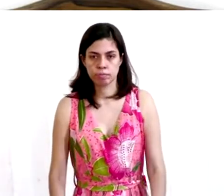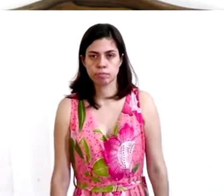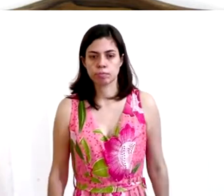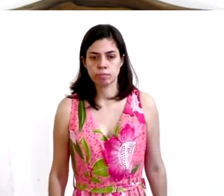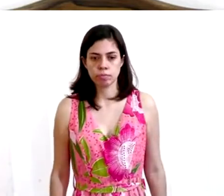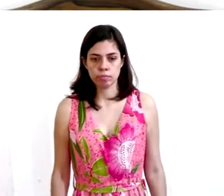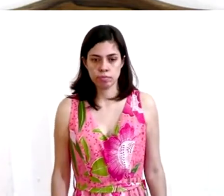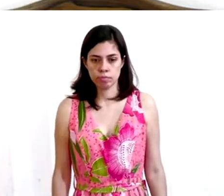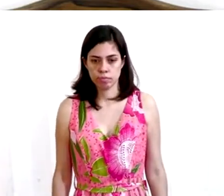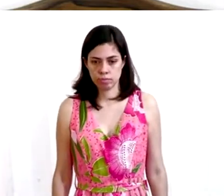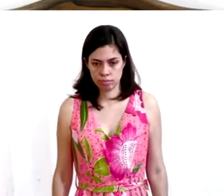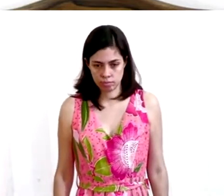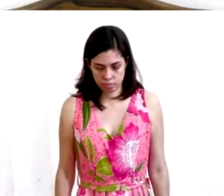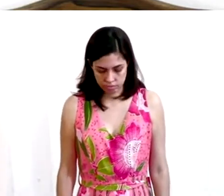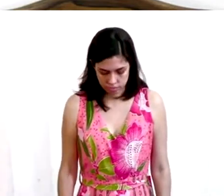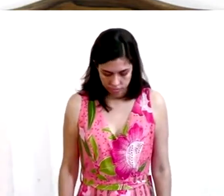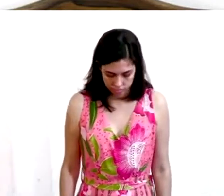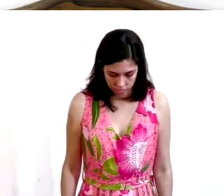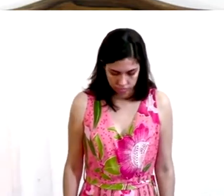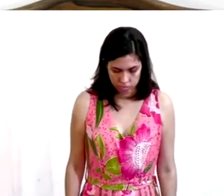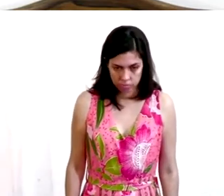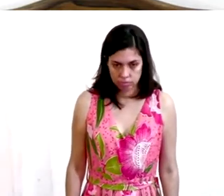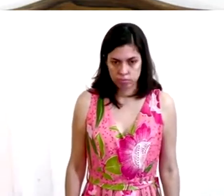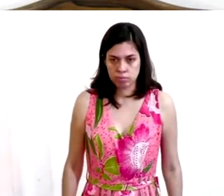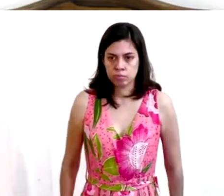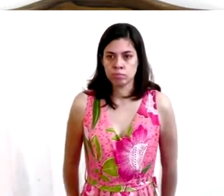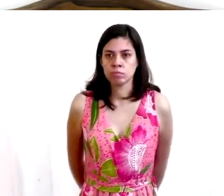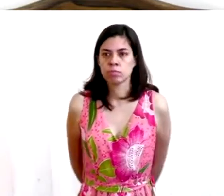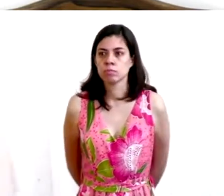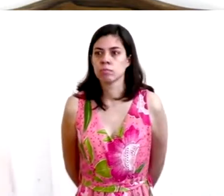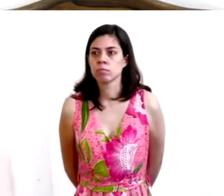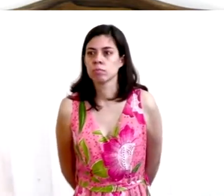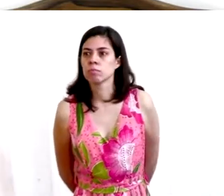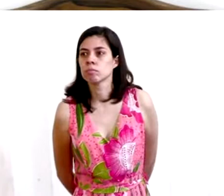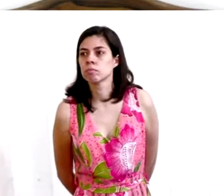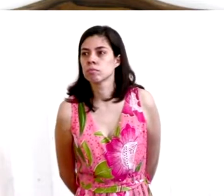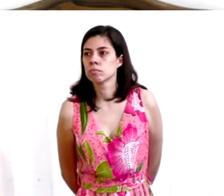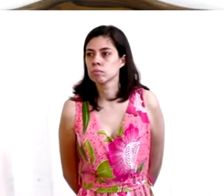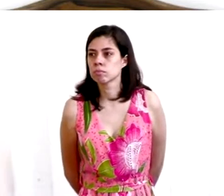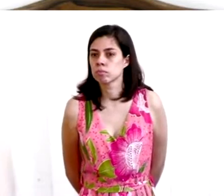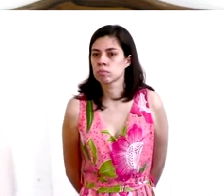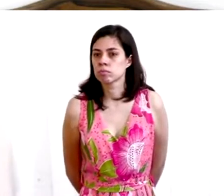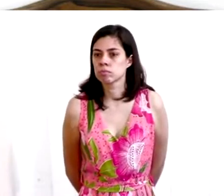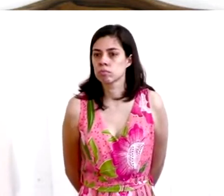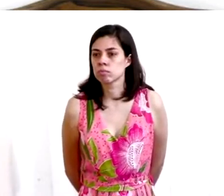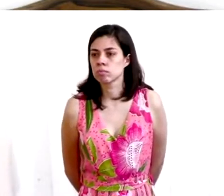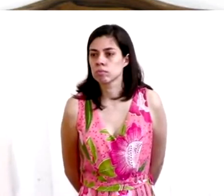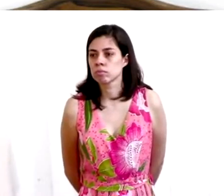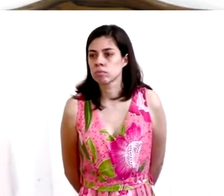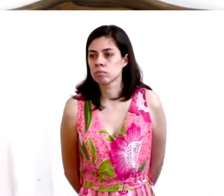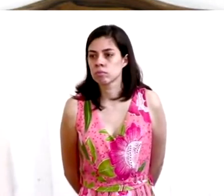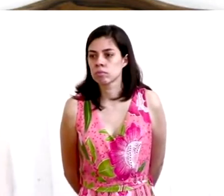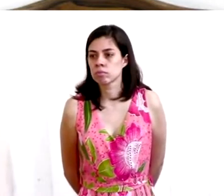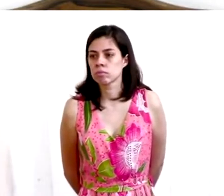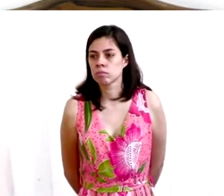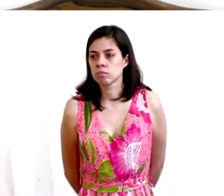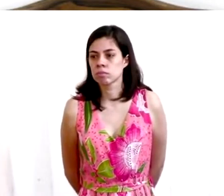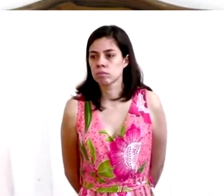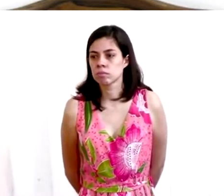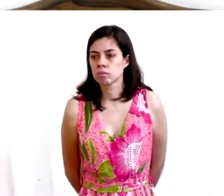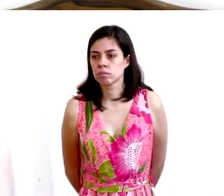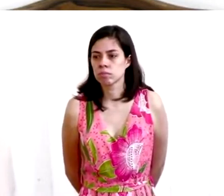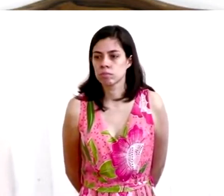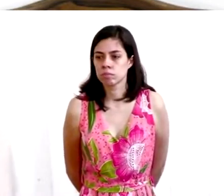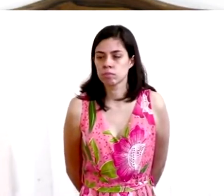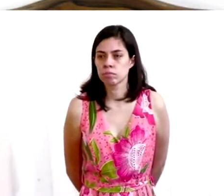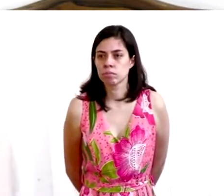classe de integração, sempre pede, falou isso há 1 ou 2 aulas atrás. Se você estiver começando a ler as Escrituras,